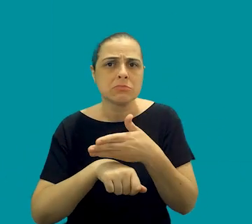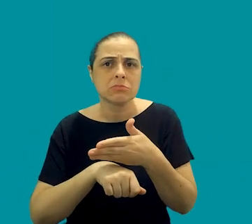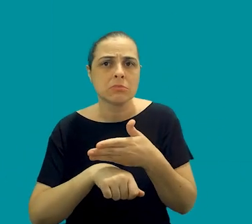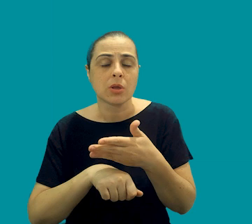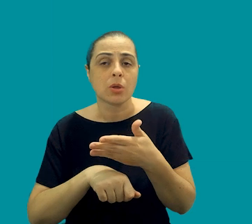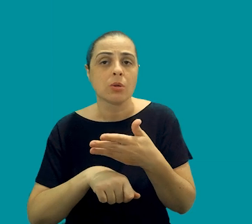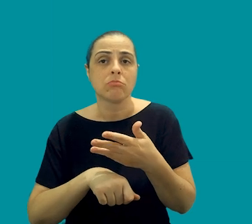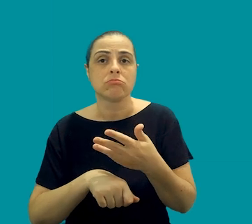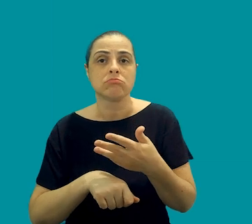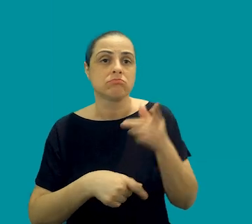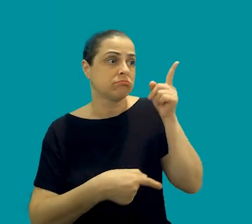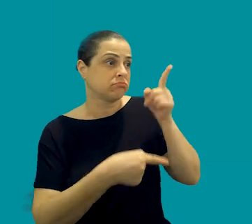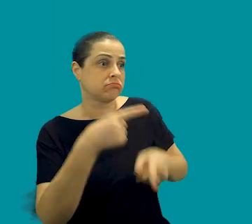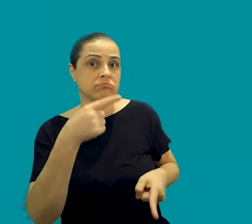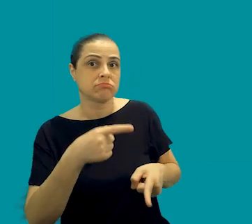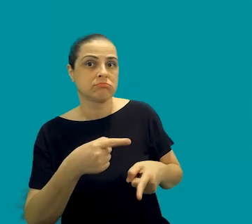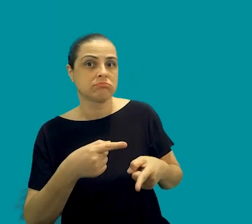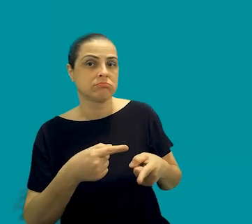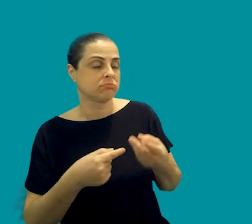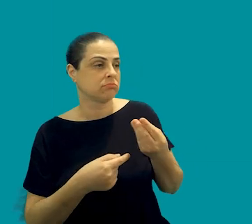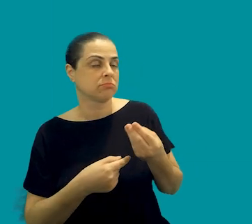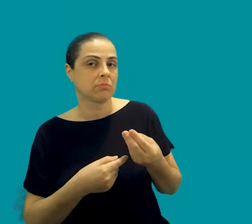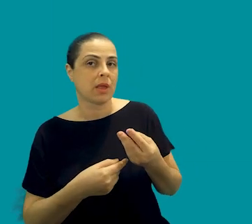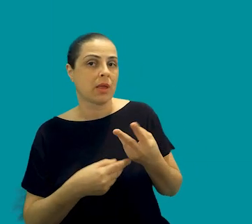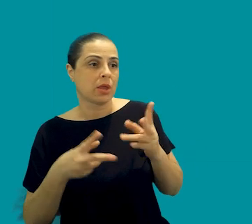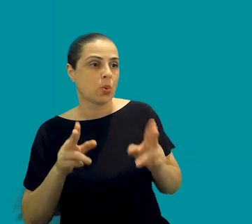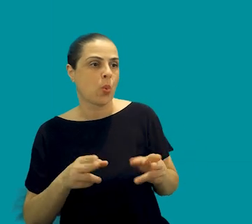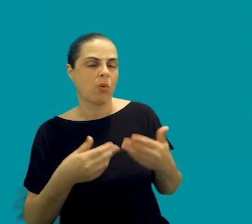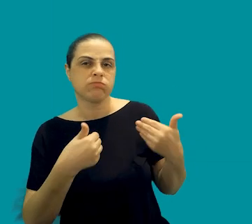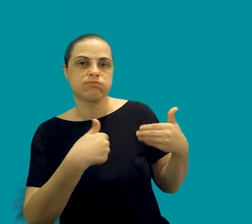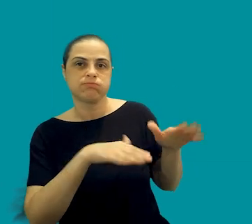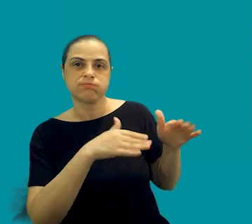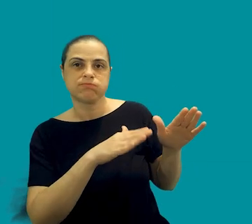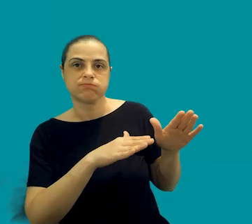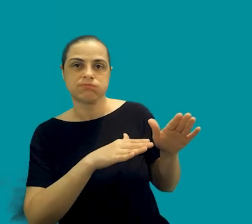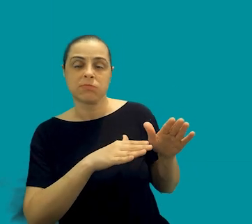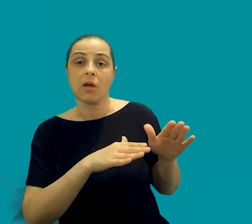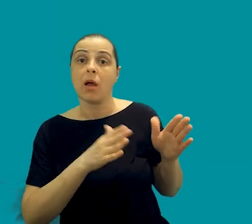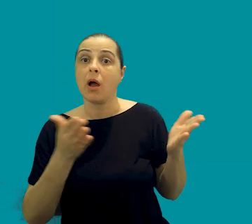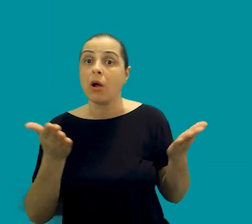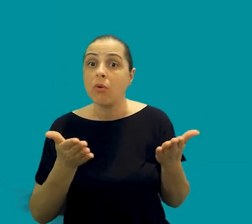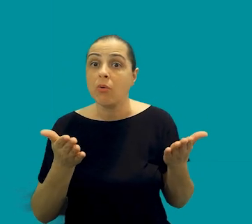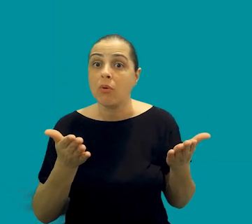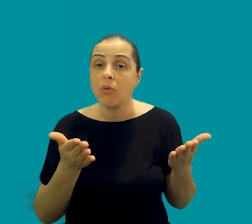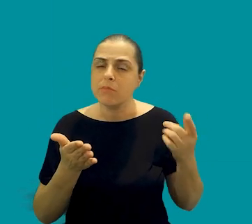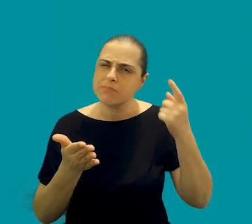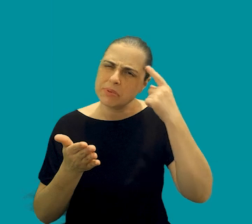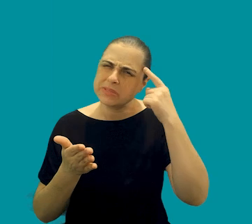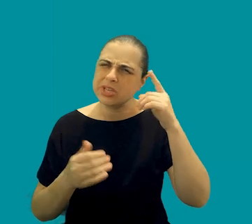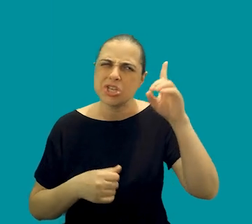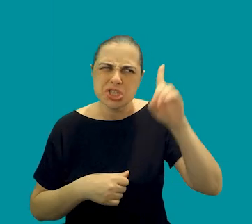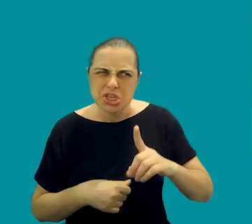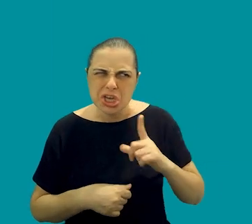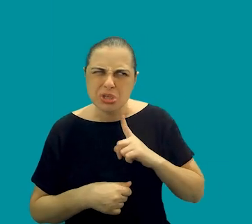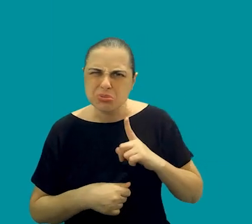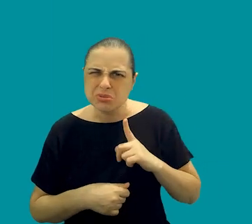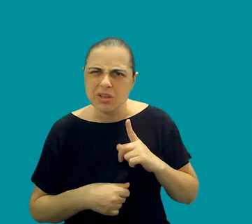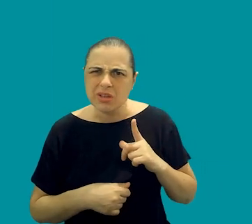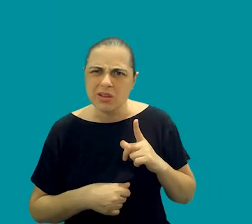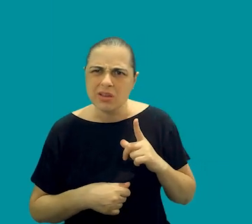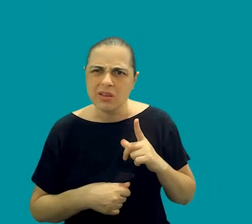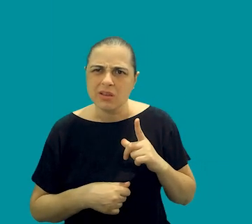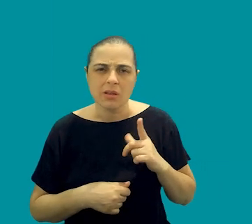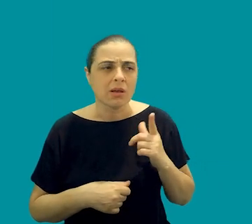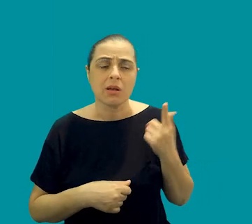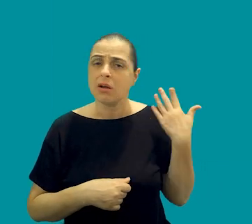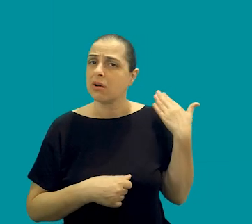então, artificialmente negado. Então, está se dando um acesso que deveria ser por direito, mas às vezes não acontece, mas está se dando